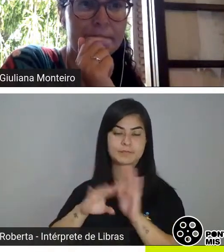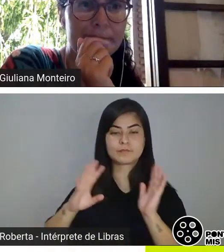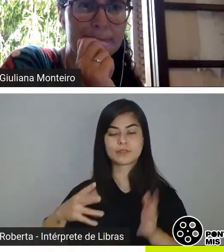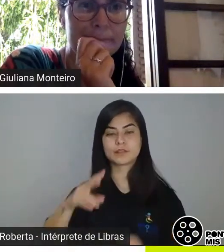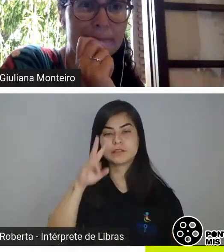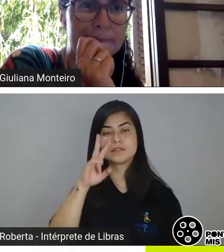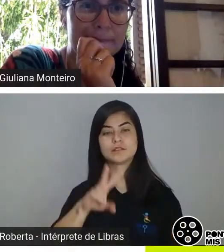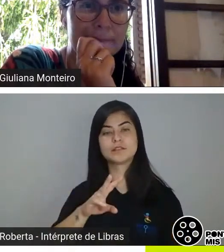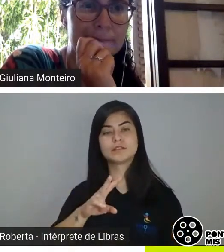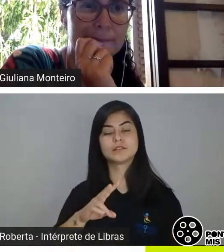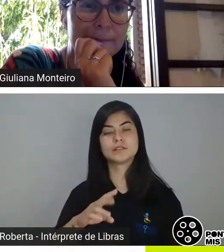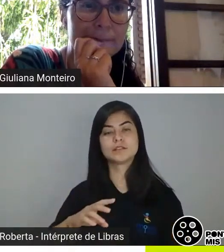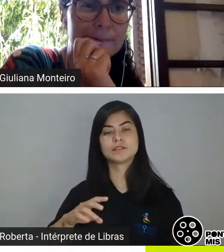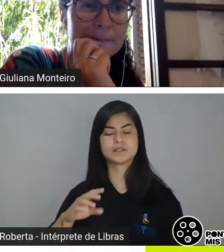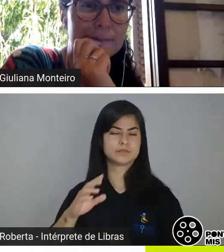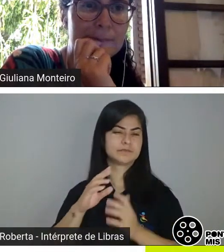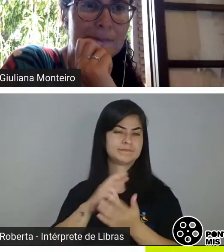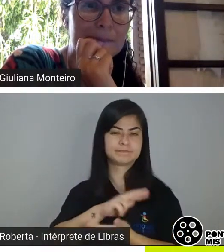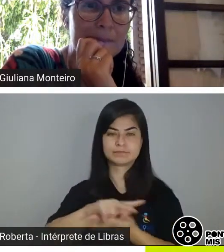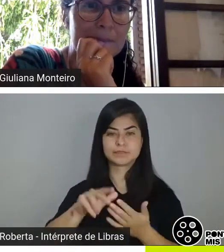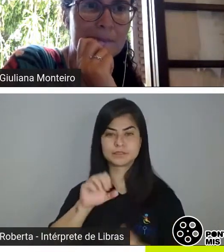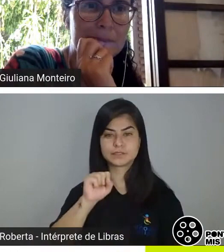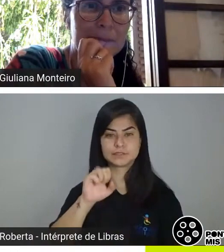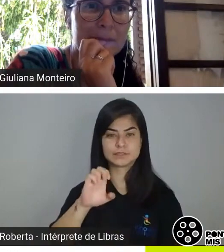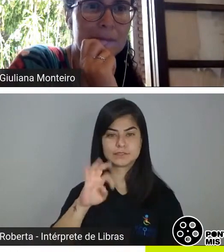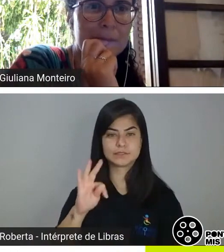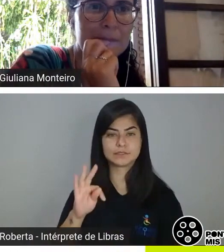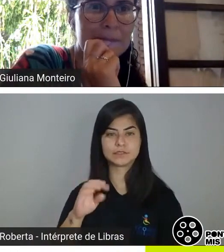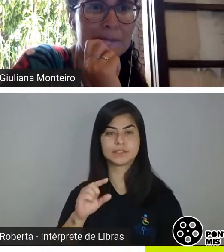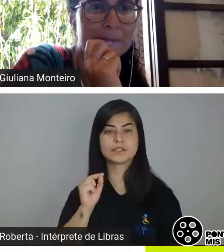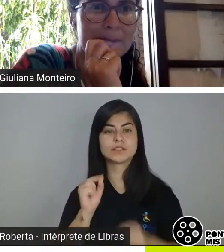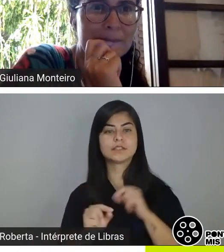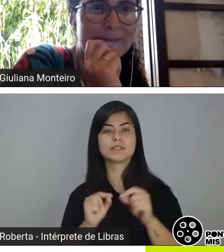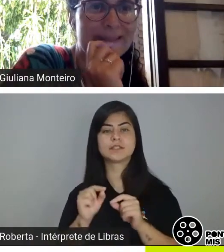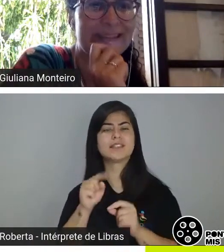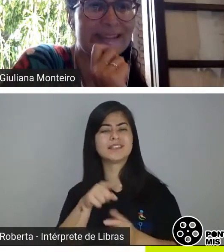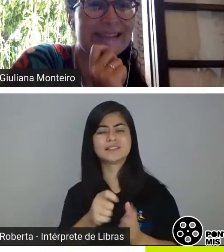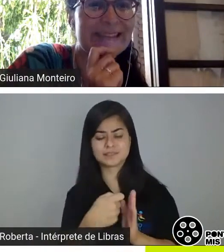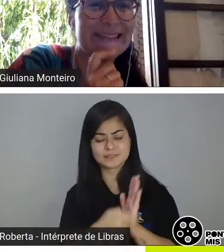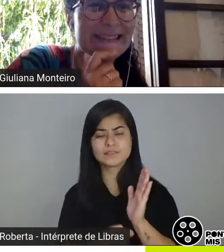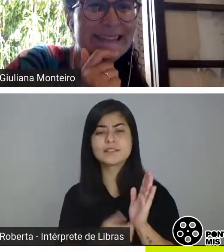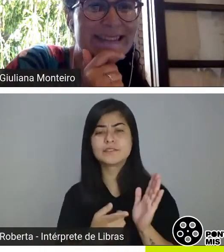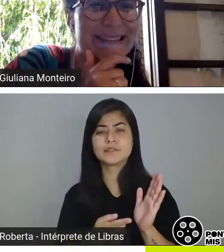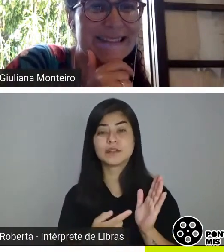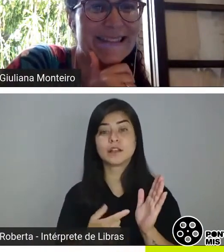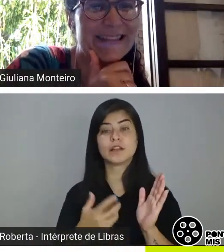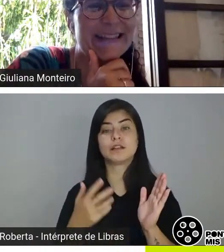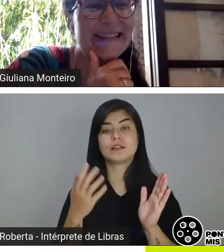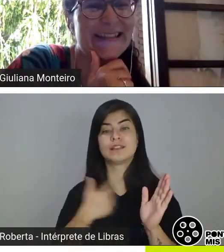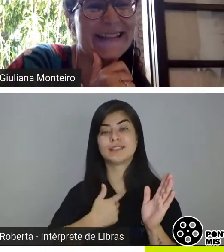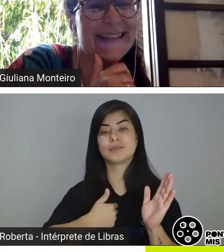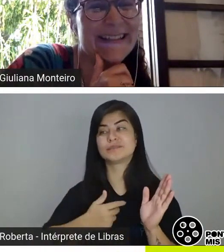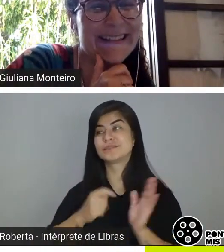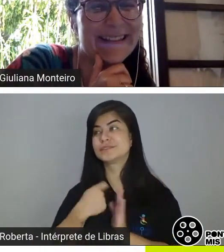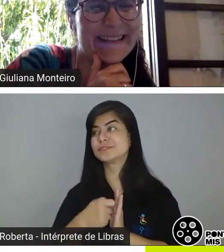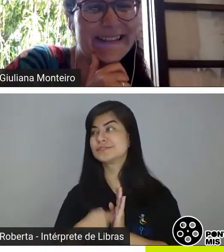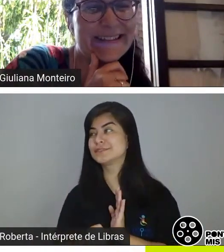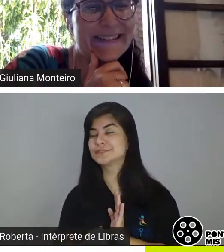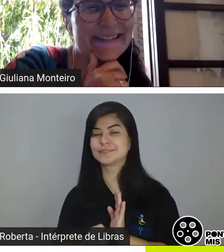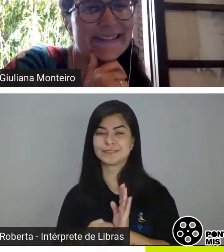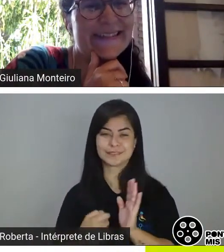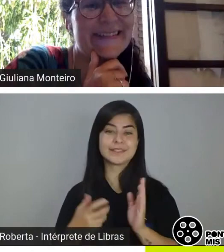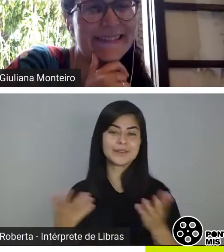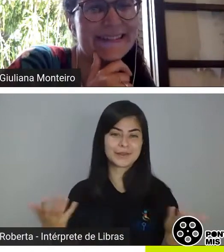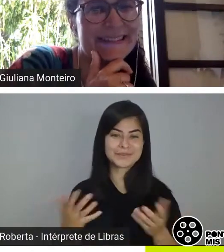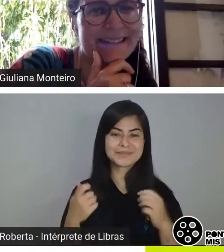vezes no set, como diretor, mordendo na mão, disse, quem é este imbecil que escreveu isso? E tipo, fui eu mesmo, há um mês, né? Então, agora eu vou ter